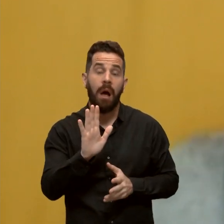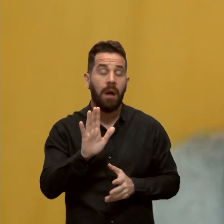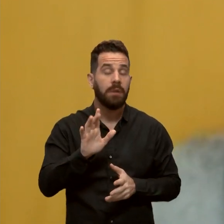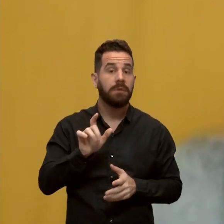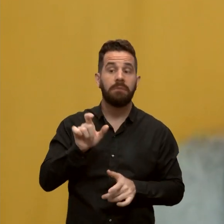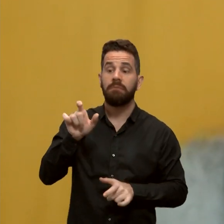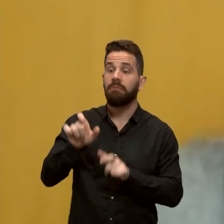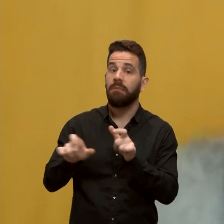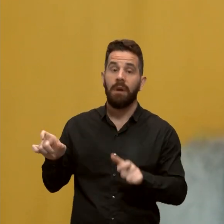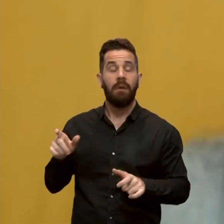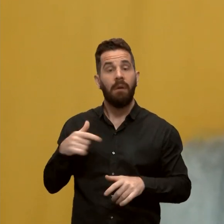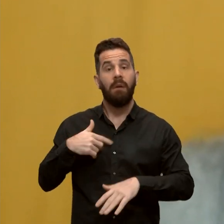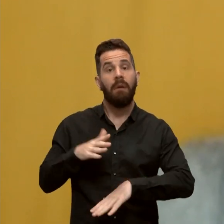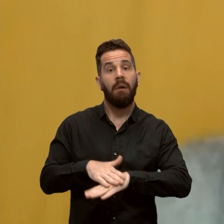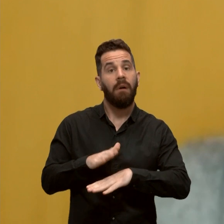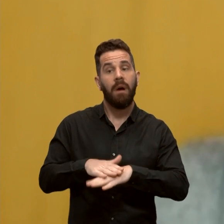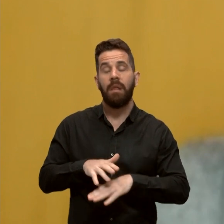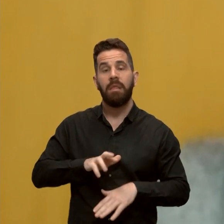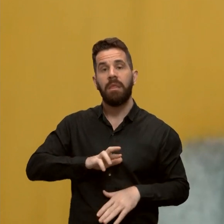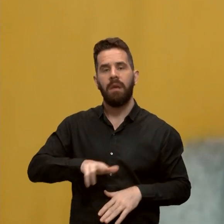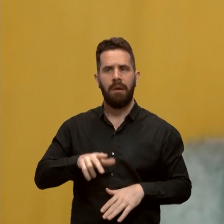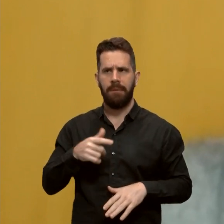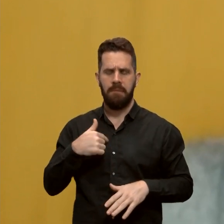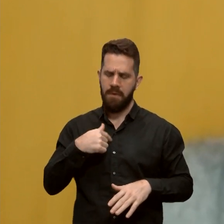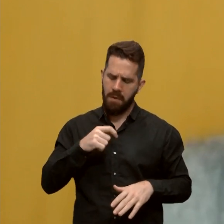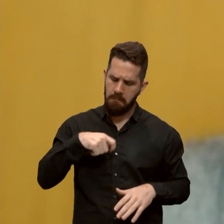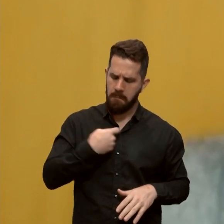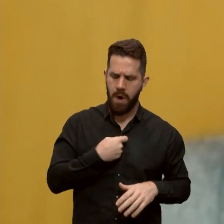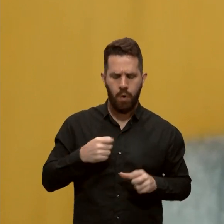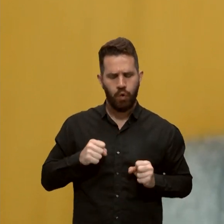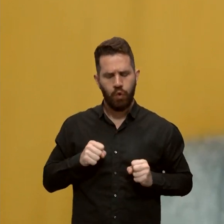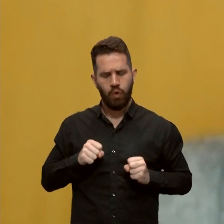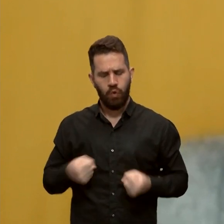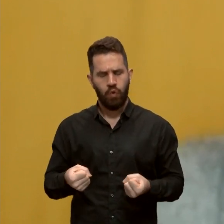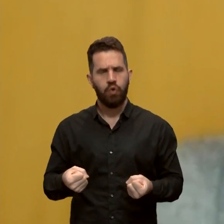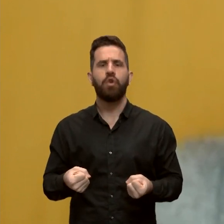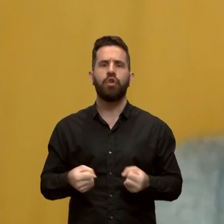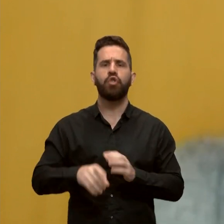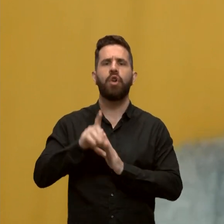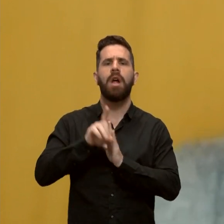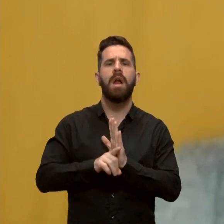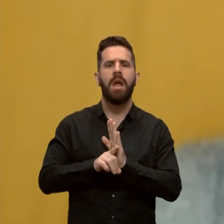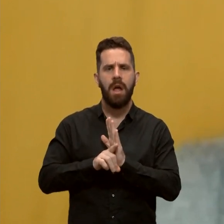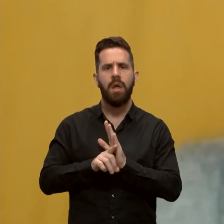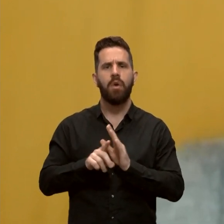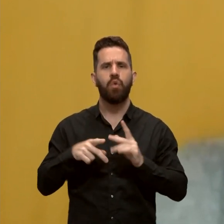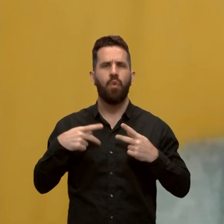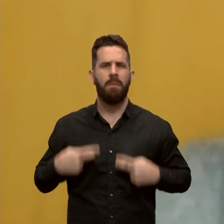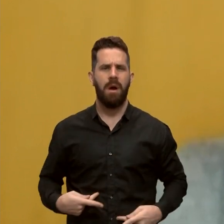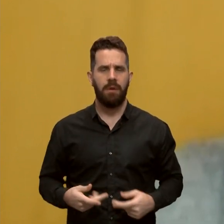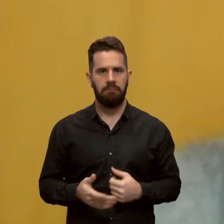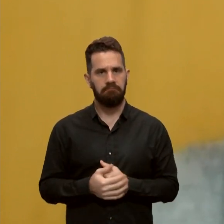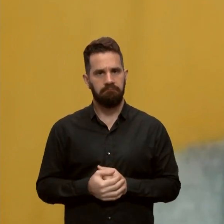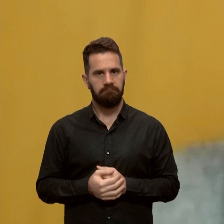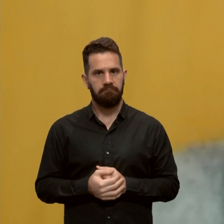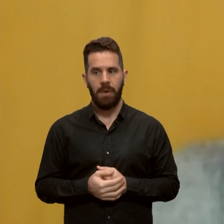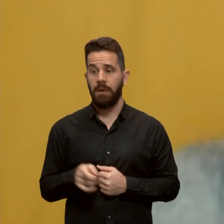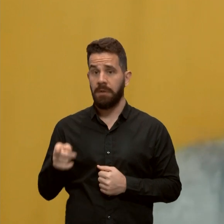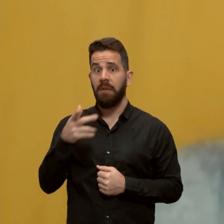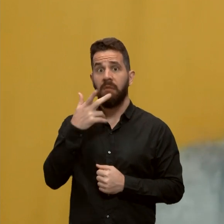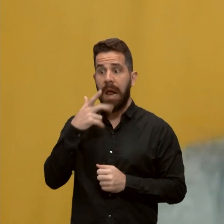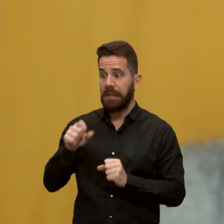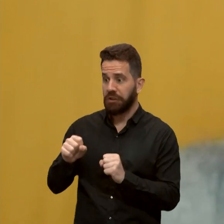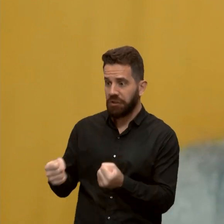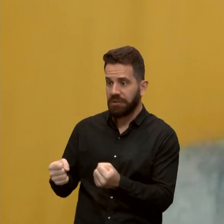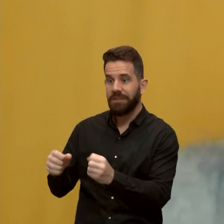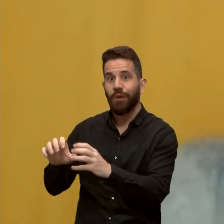nessa condição de defensores e defensoras de direitos humanos, né? Então, brinco muito, né? Você entra por uma porta que é da defesa de um grupo